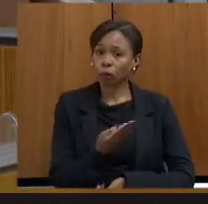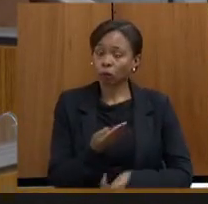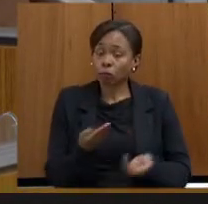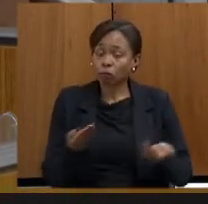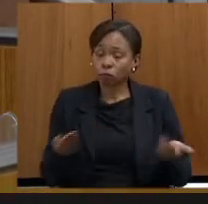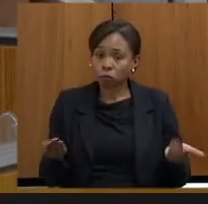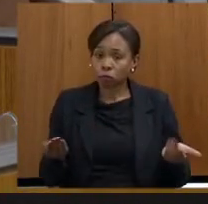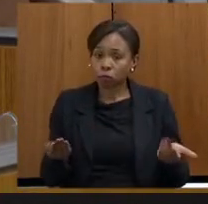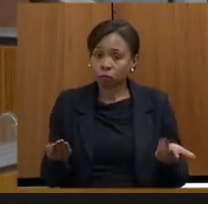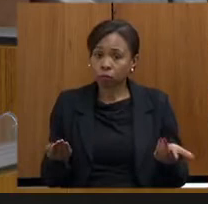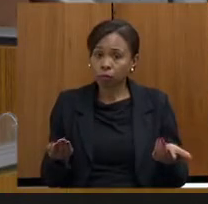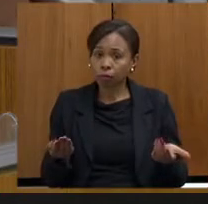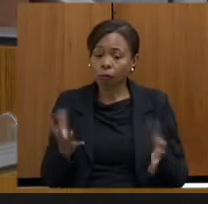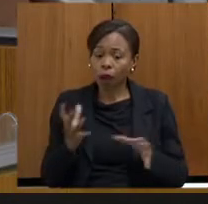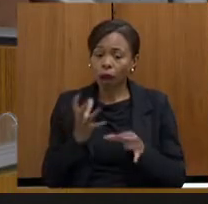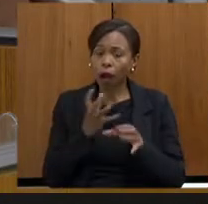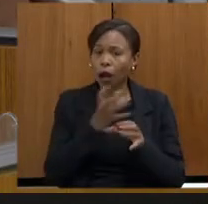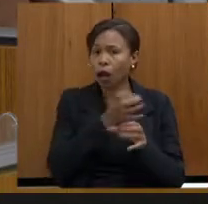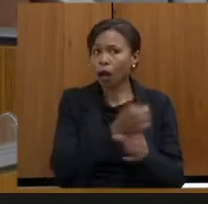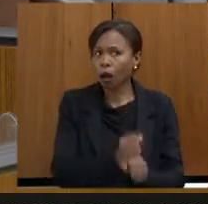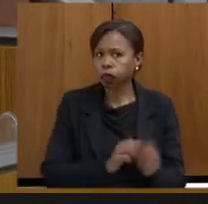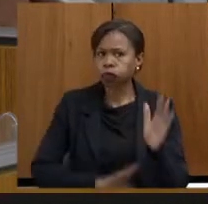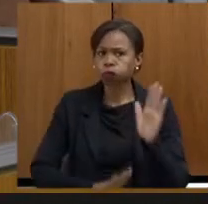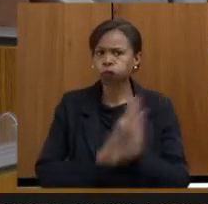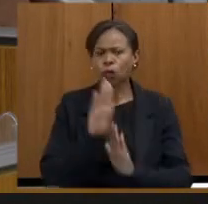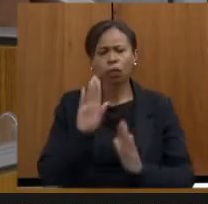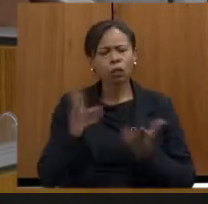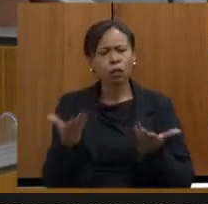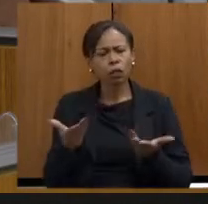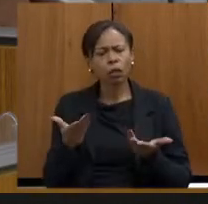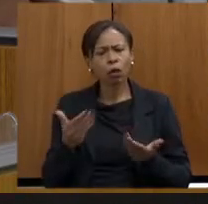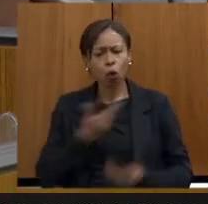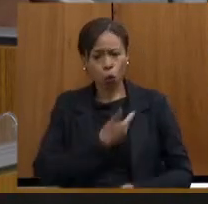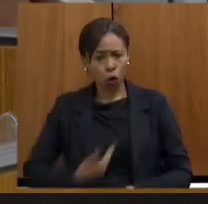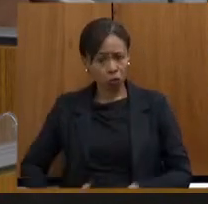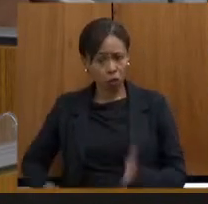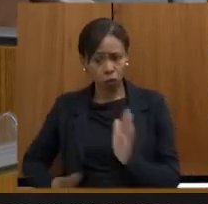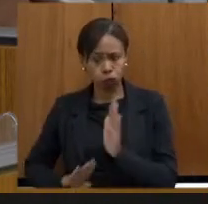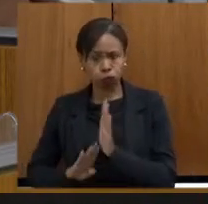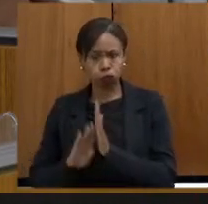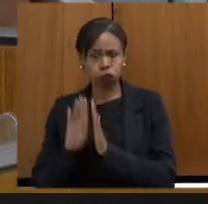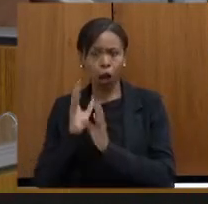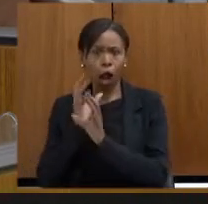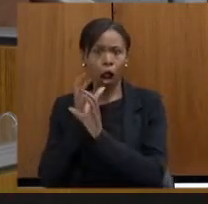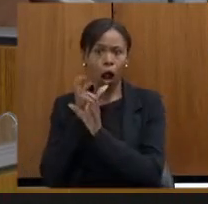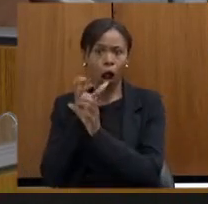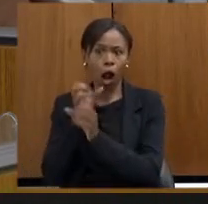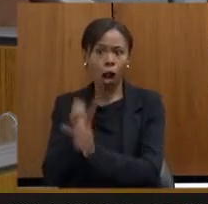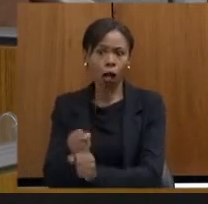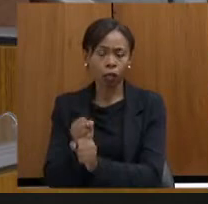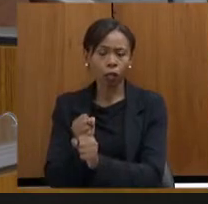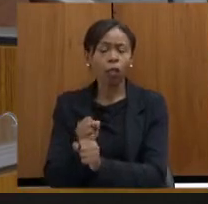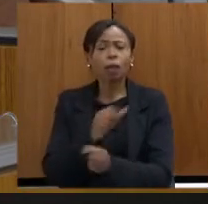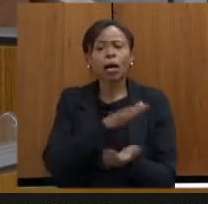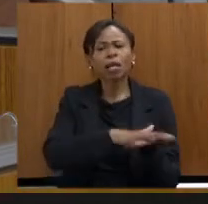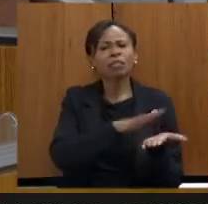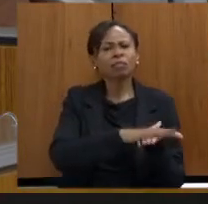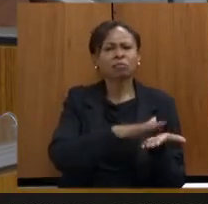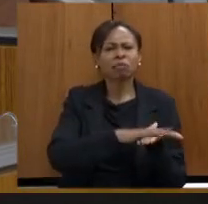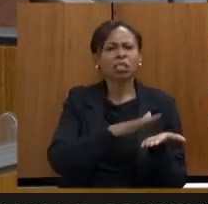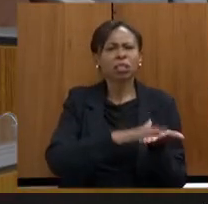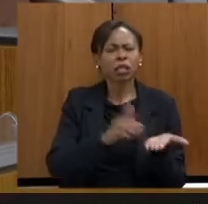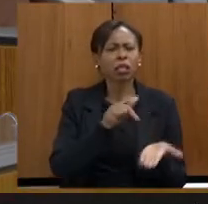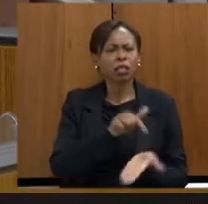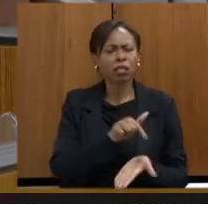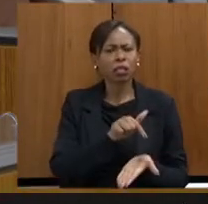seja, o governo faz aí o superávit enquanto as despesas liquidadas de uma área